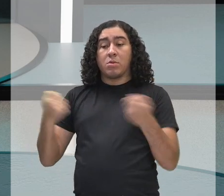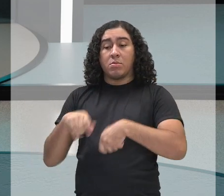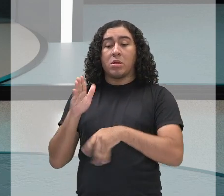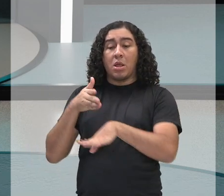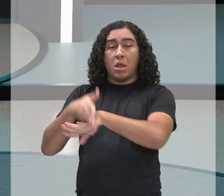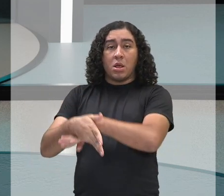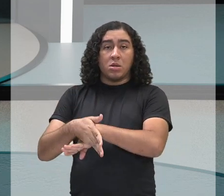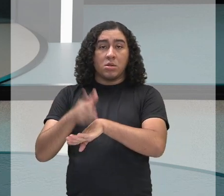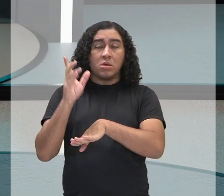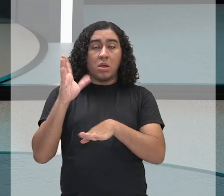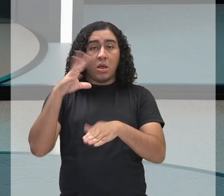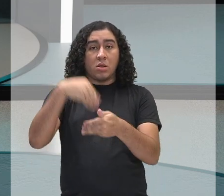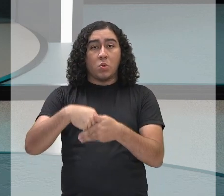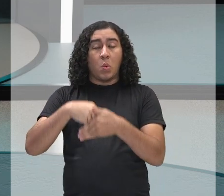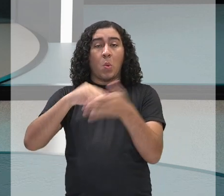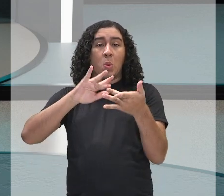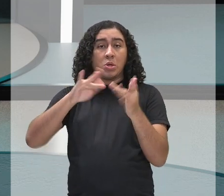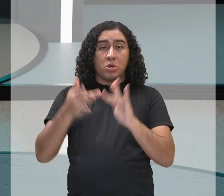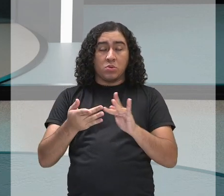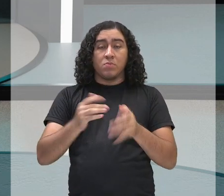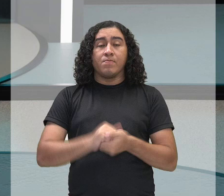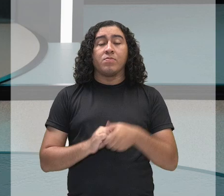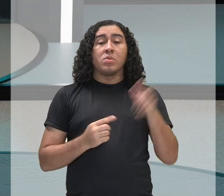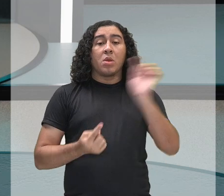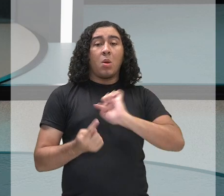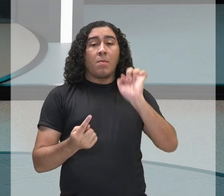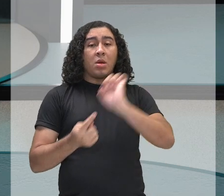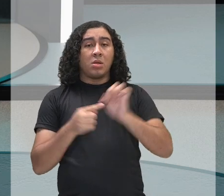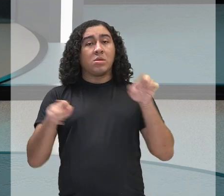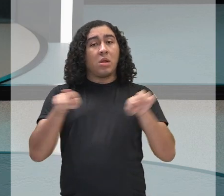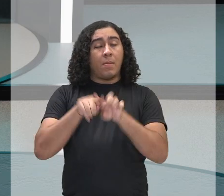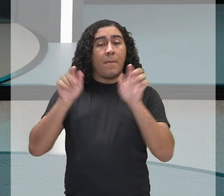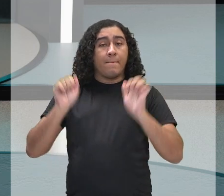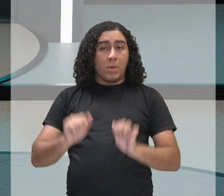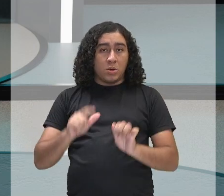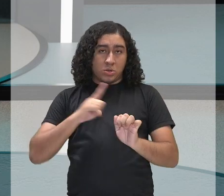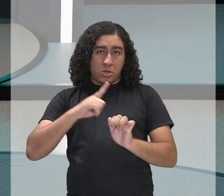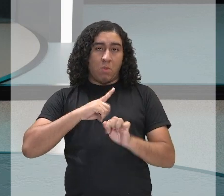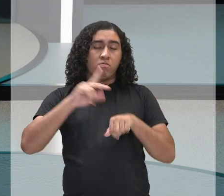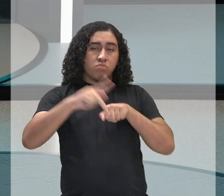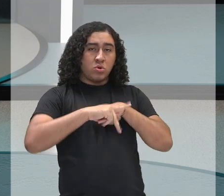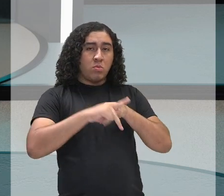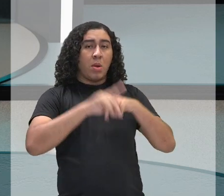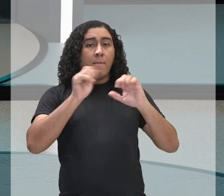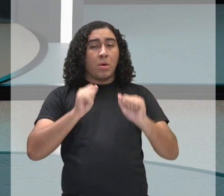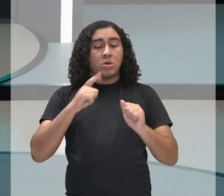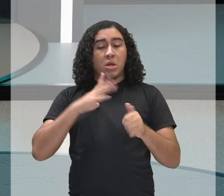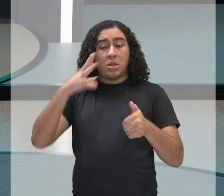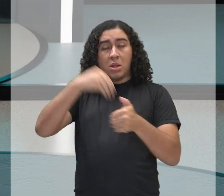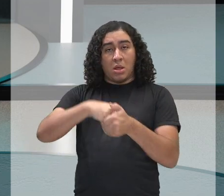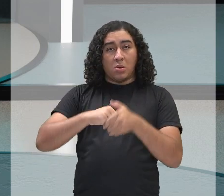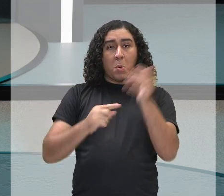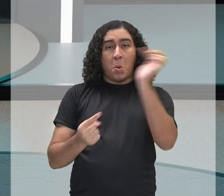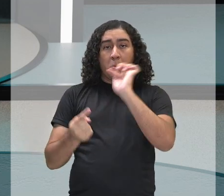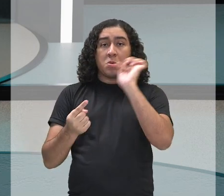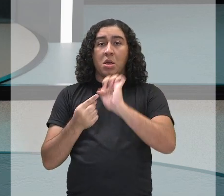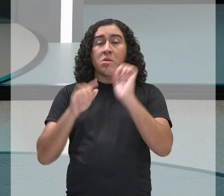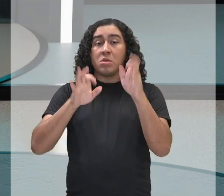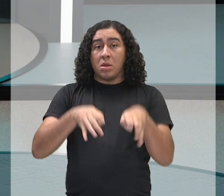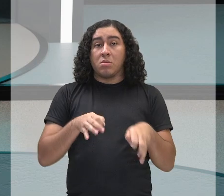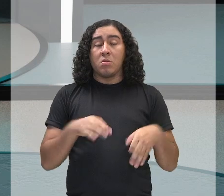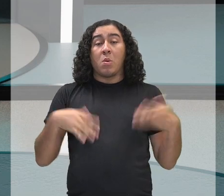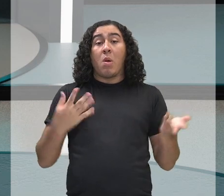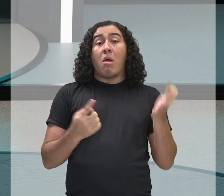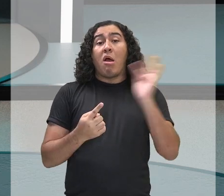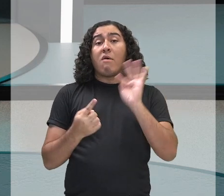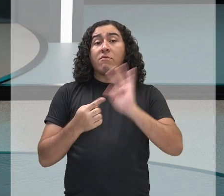de um contexto. O objeto, ele também pode ser um pronome, aliás, o pronome ele pode assumir a função de objeto. Qual é a